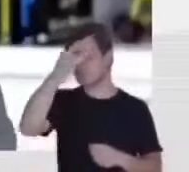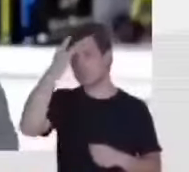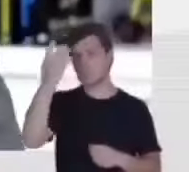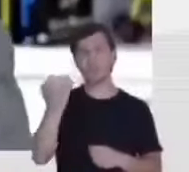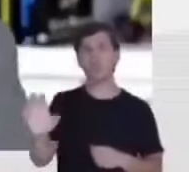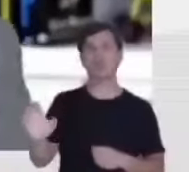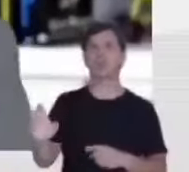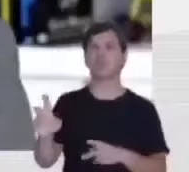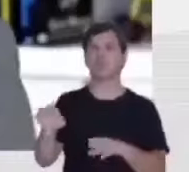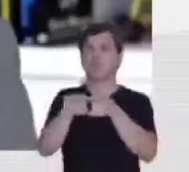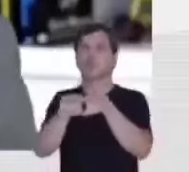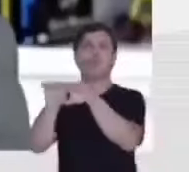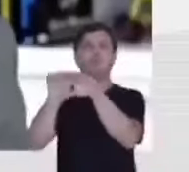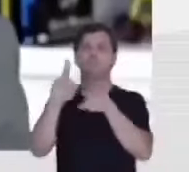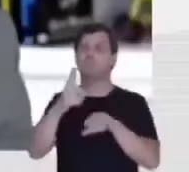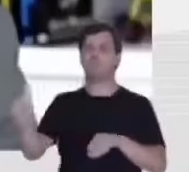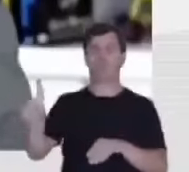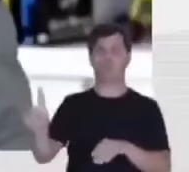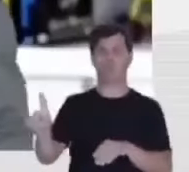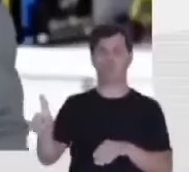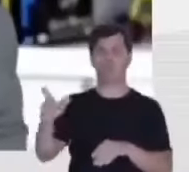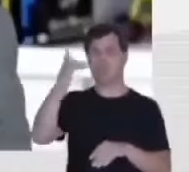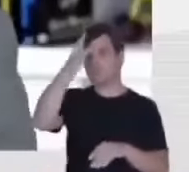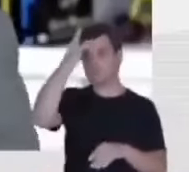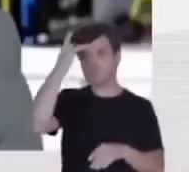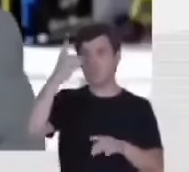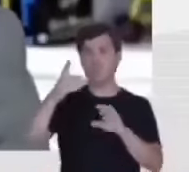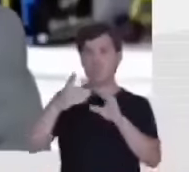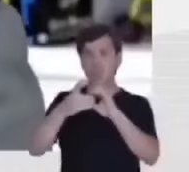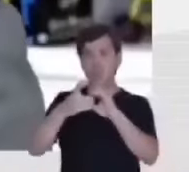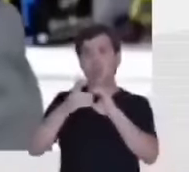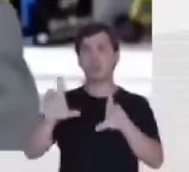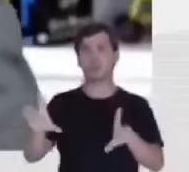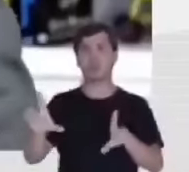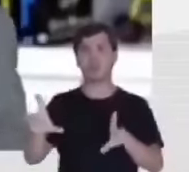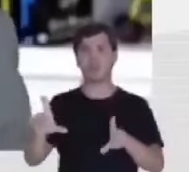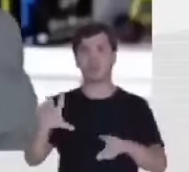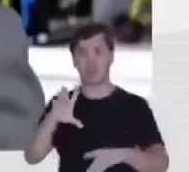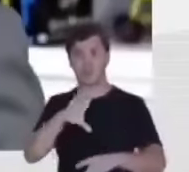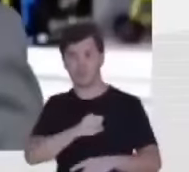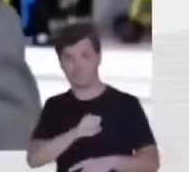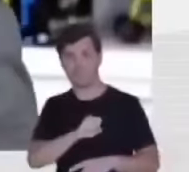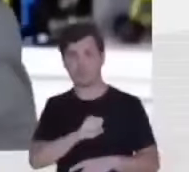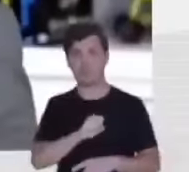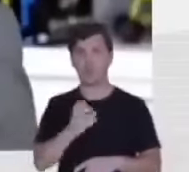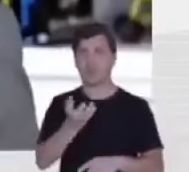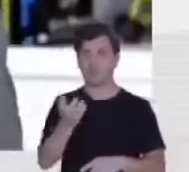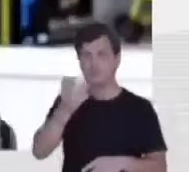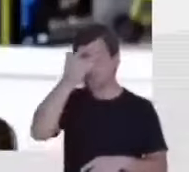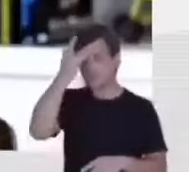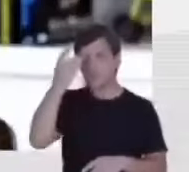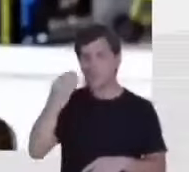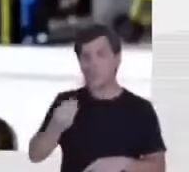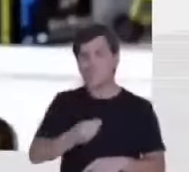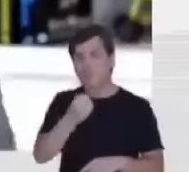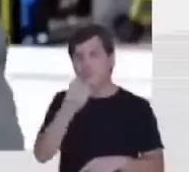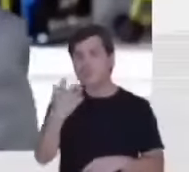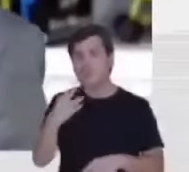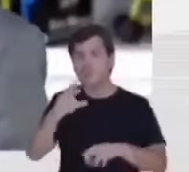não querem ser iguais. As pessoas querem ser democráticas, as pessoas querem amar, as pessoas querem conviver bem